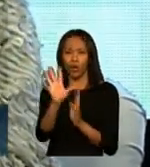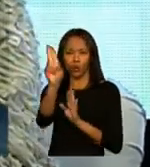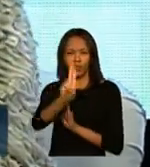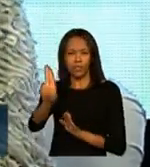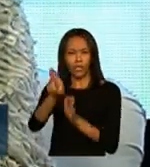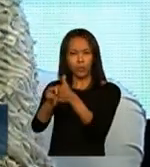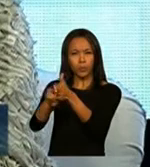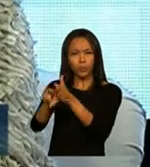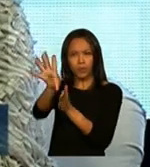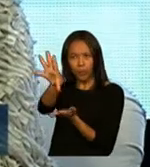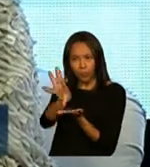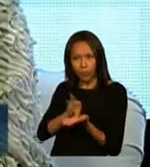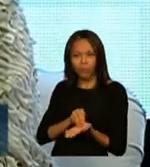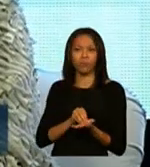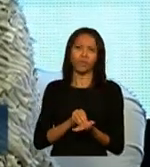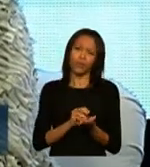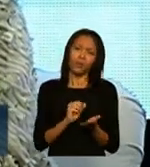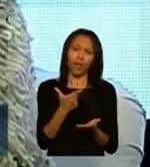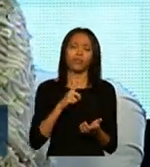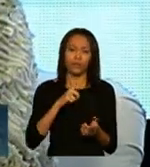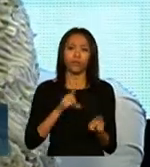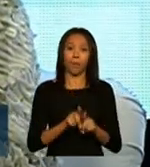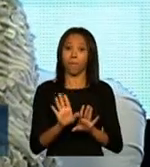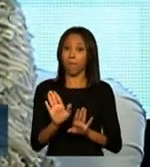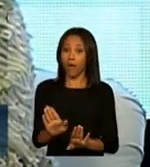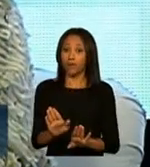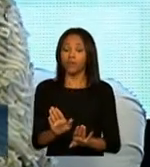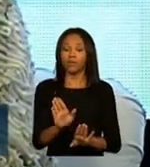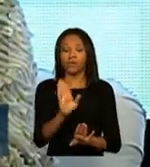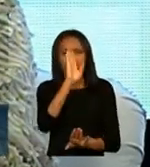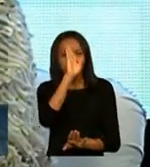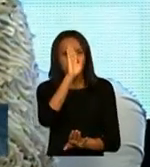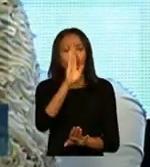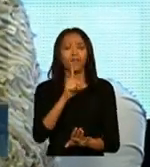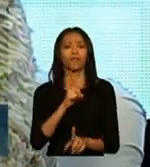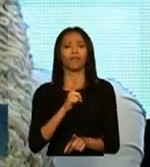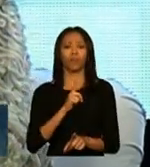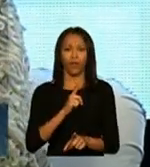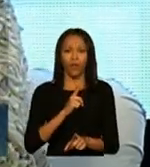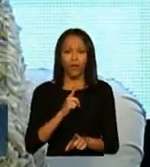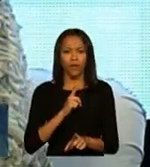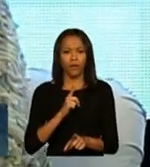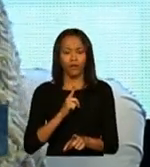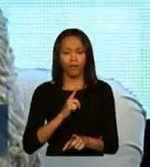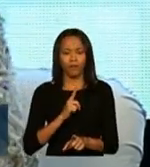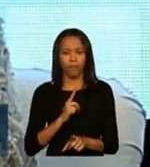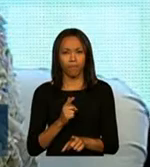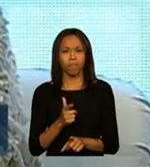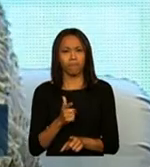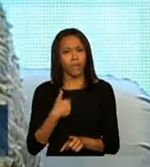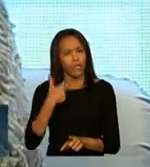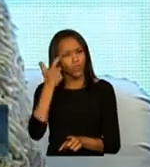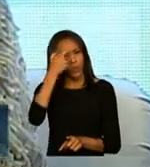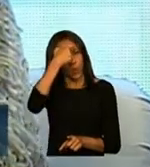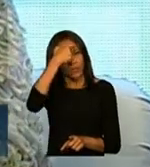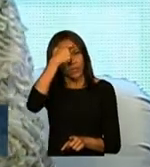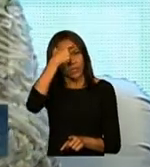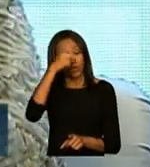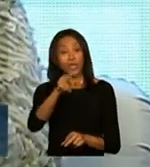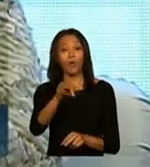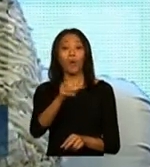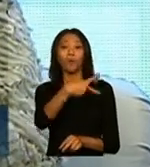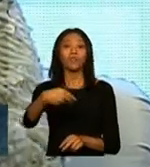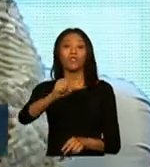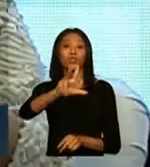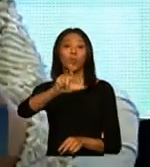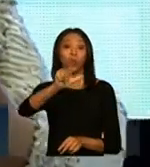hiperelaborado. Eles têm isso também. Mas eles guardam o juízo, a gente tem que ter juízo, dizia o presidente Lula, tem